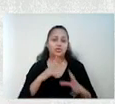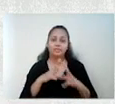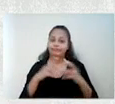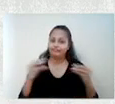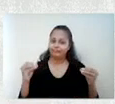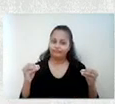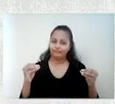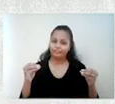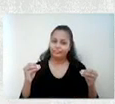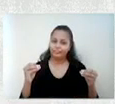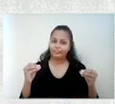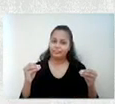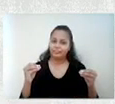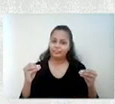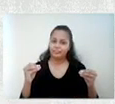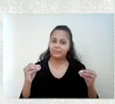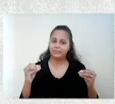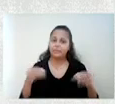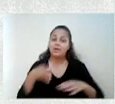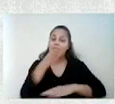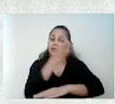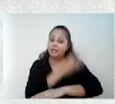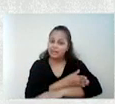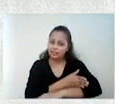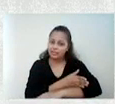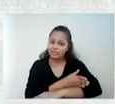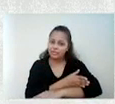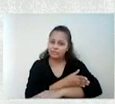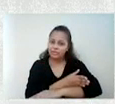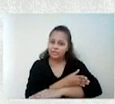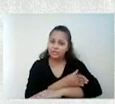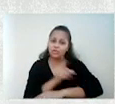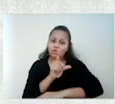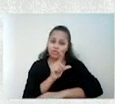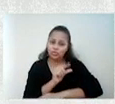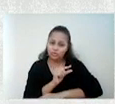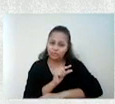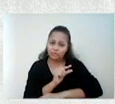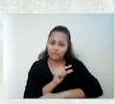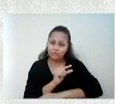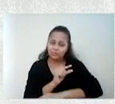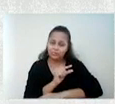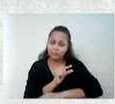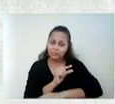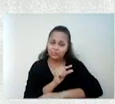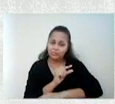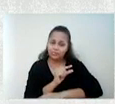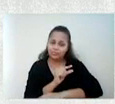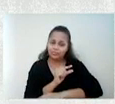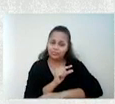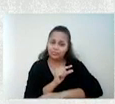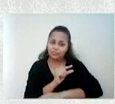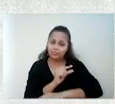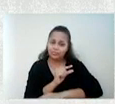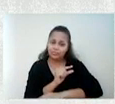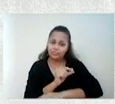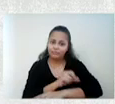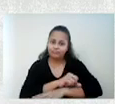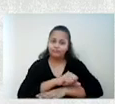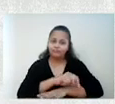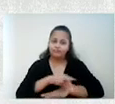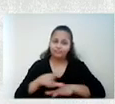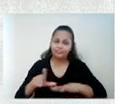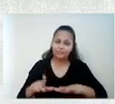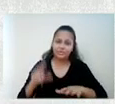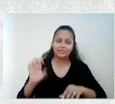por completo. Na verdade, durante a Idade Média, ele diminuiu significativamente, né, na maior parte da